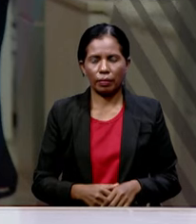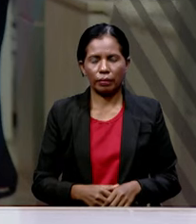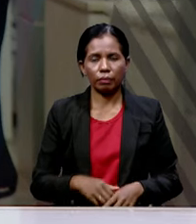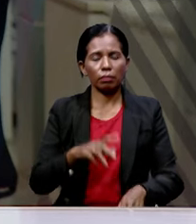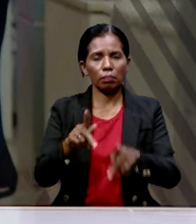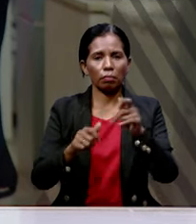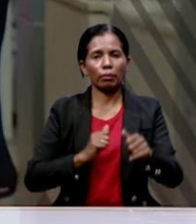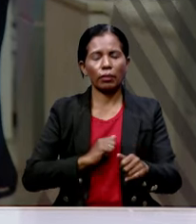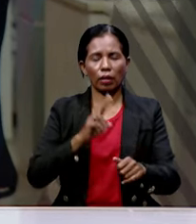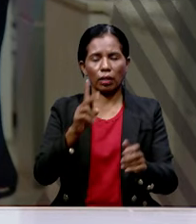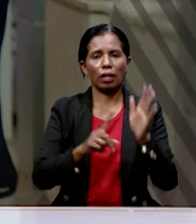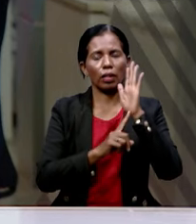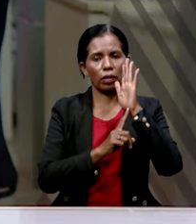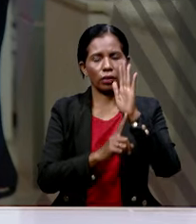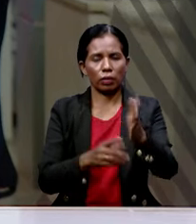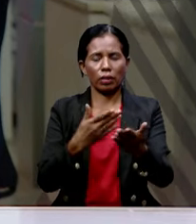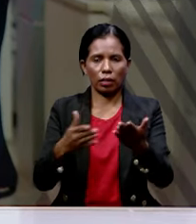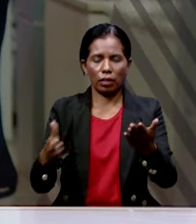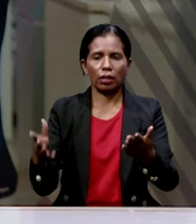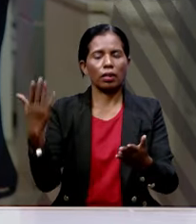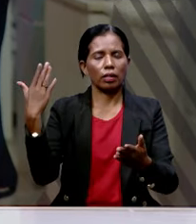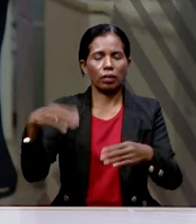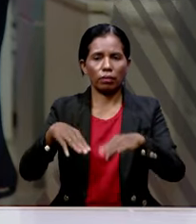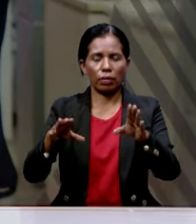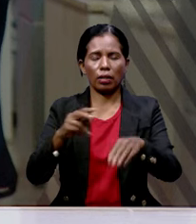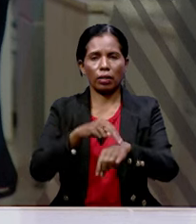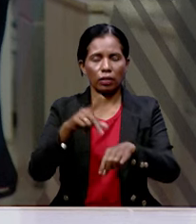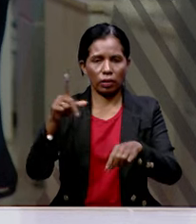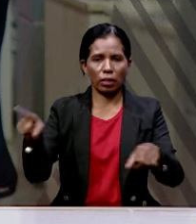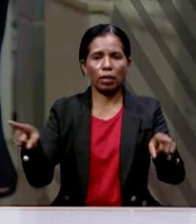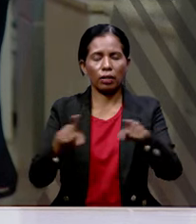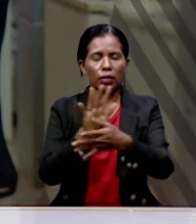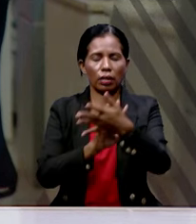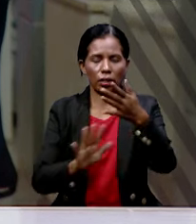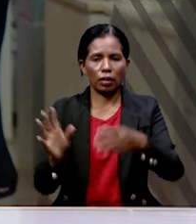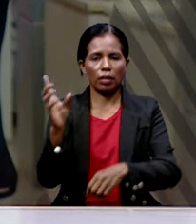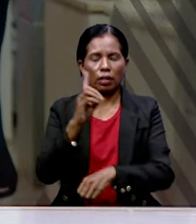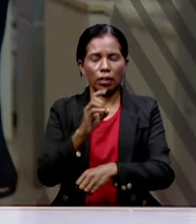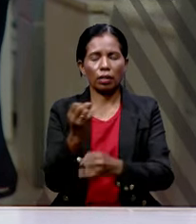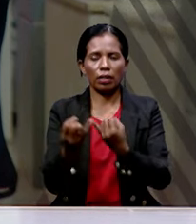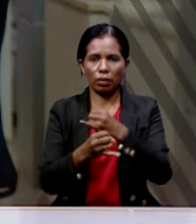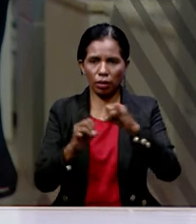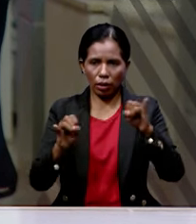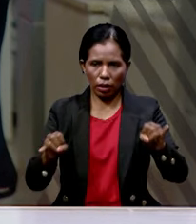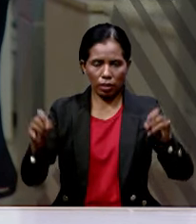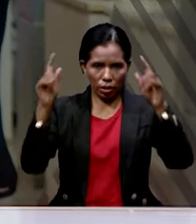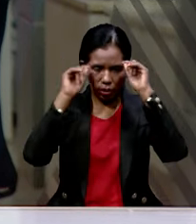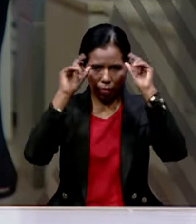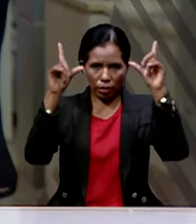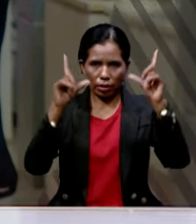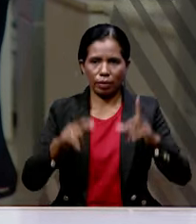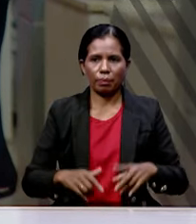Comunidade Aileu Hatudo Diversidade Produto Local e a Feira Nacional comemora a restauração independência Timor-Leste.